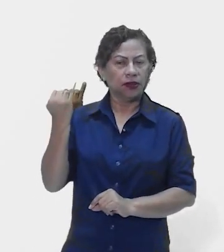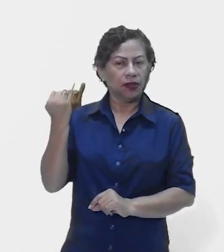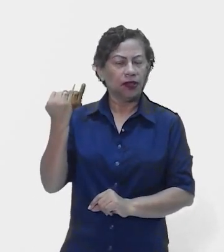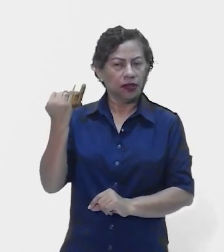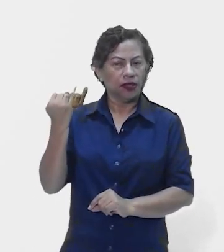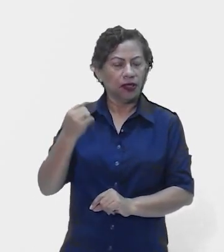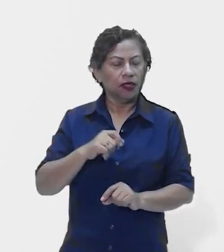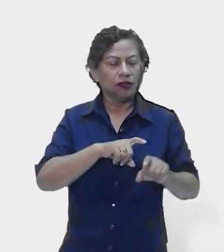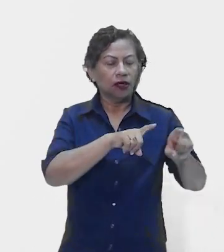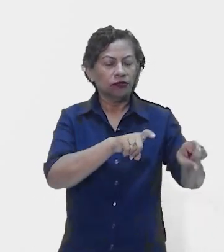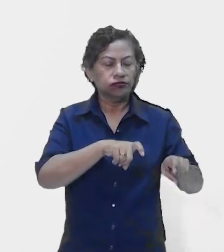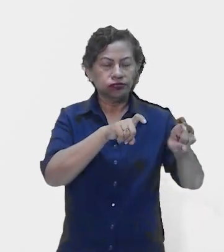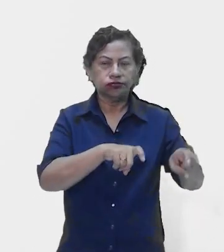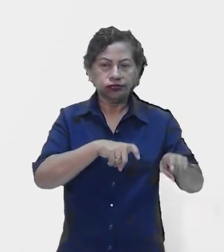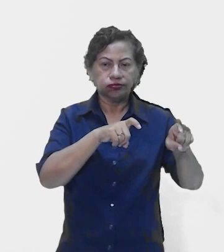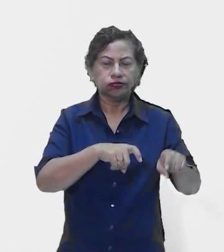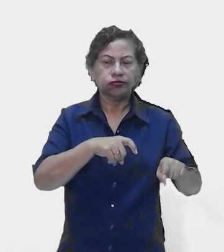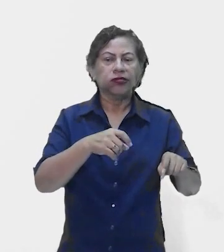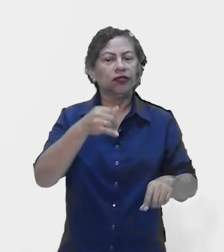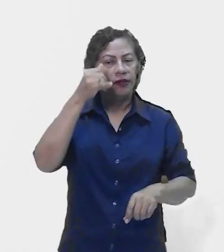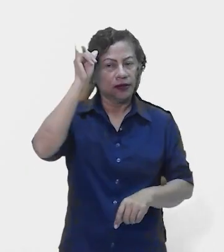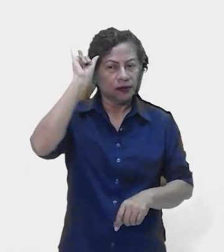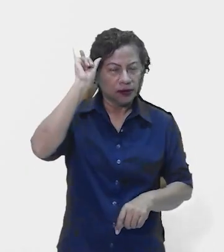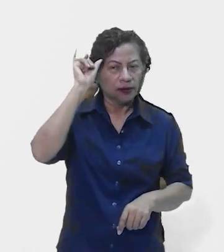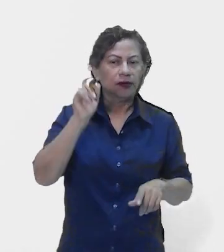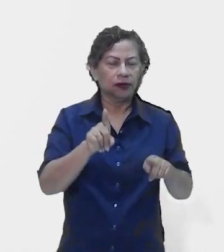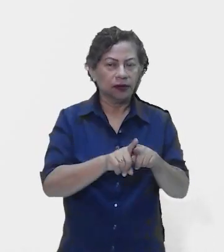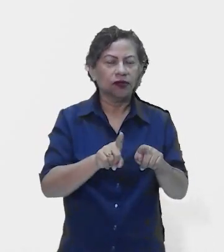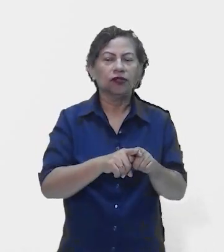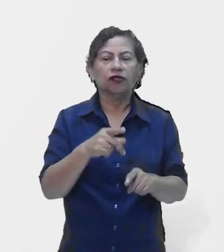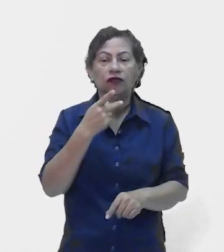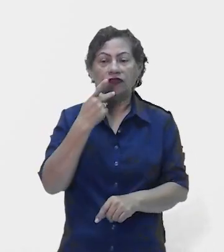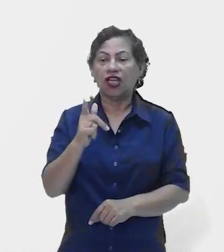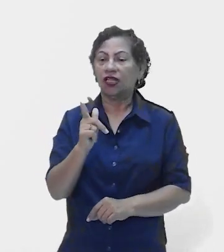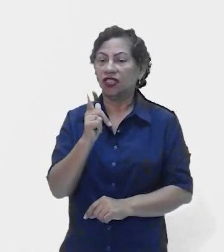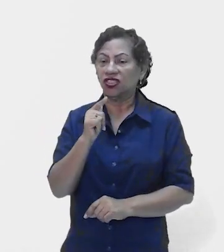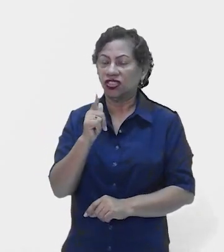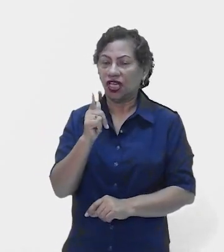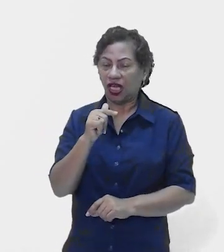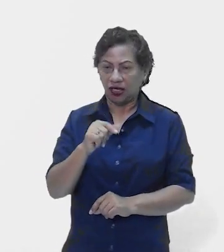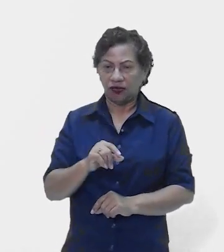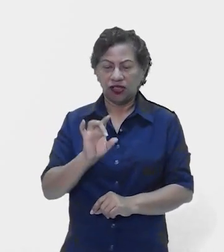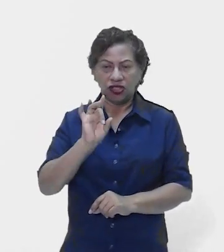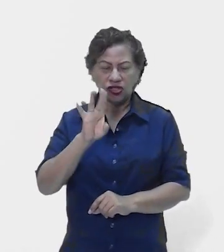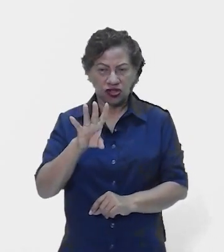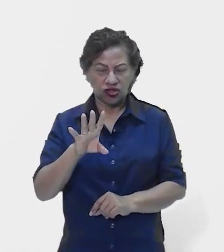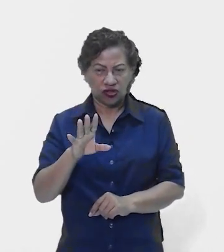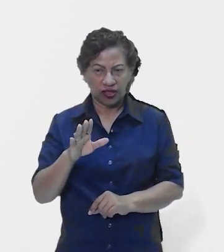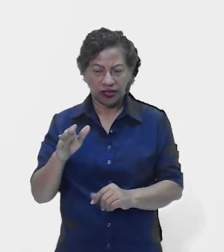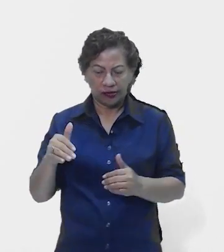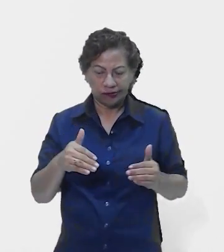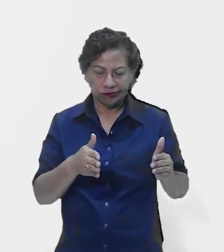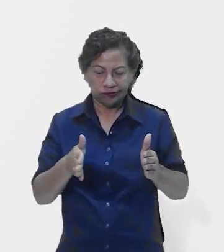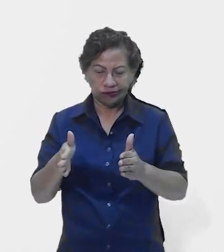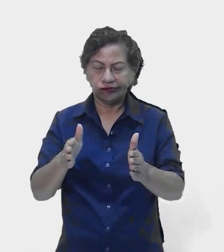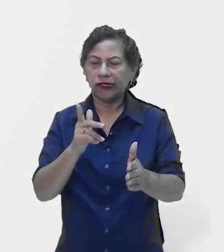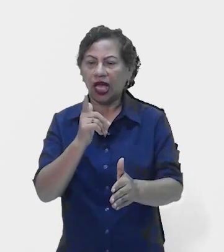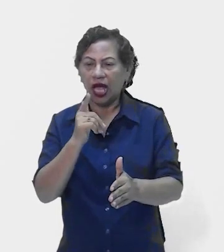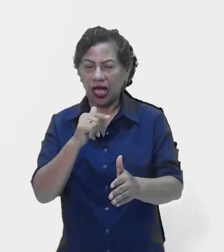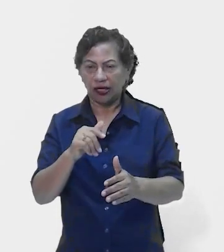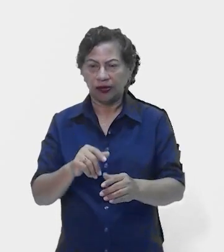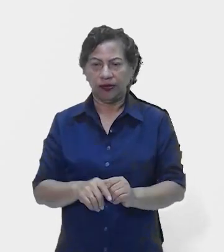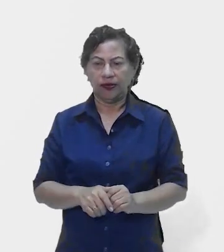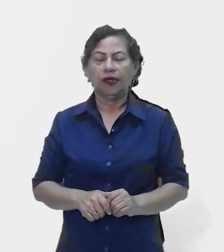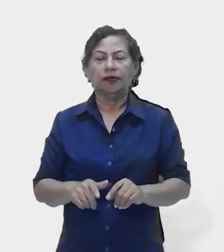também para a atividade de agricultura e pecuária, que é água, turma. E quando eu falo de água, não estou falando somente as águas que estão no rio. Água doce,